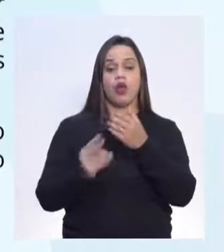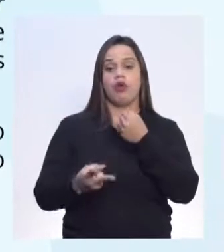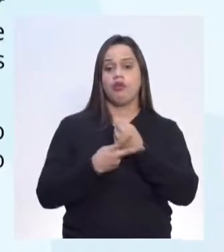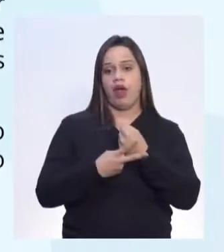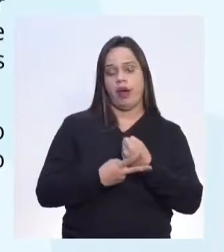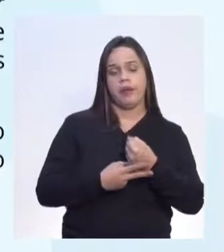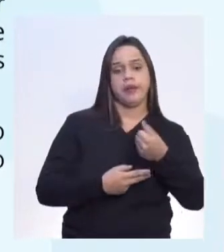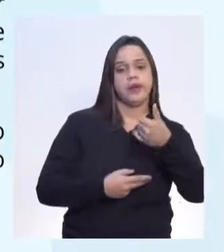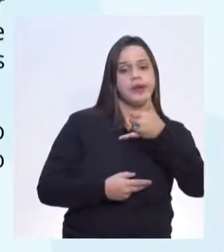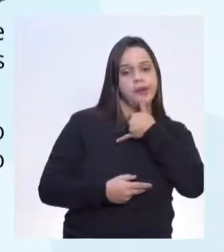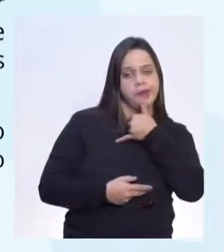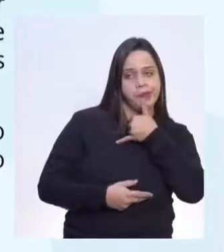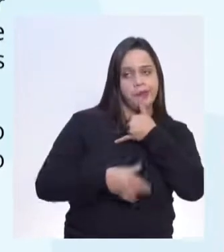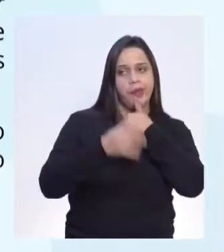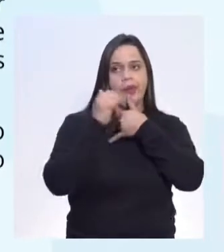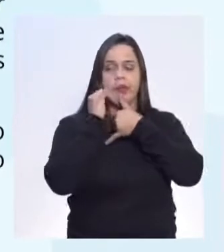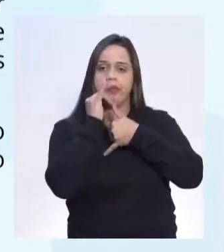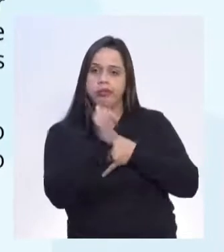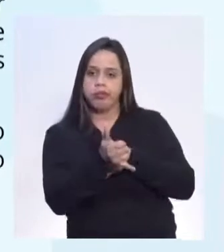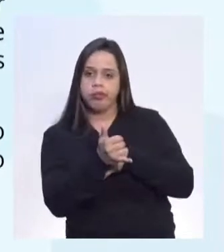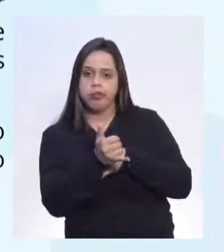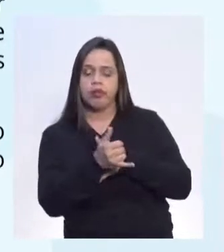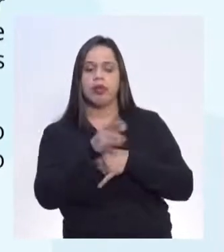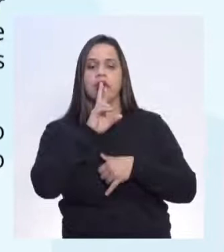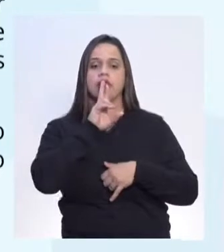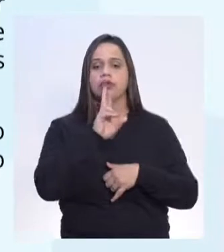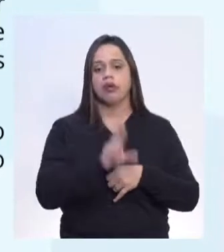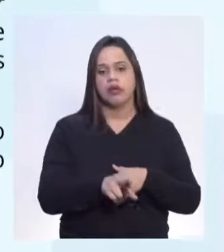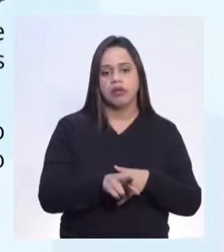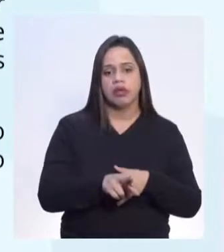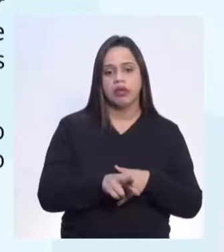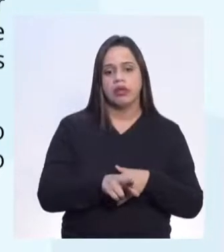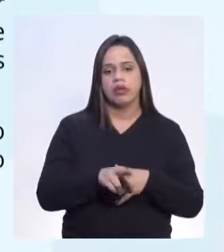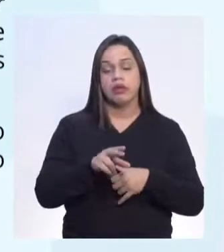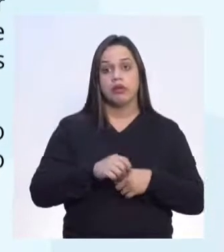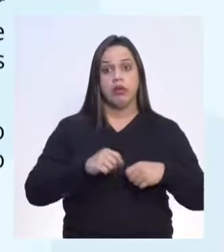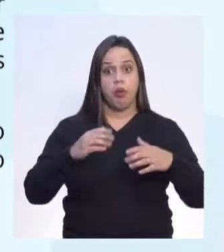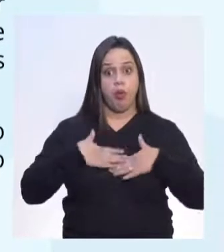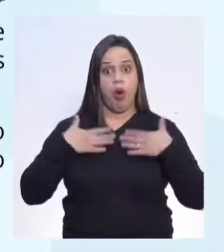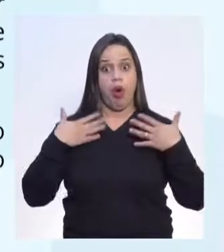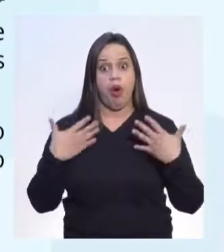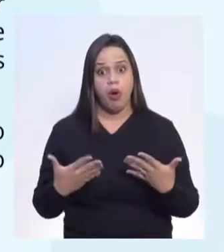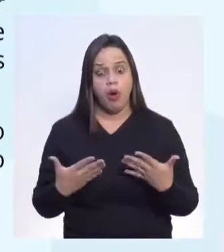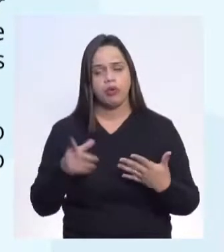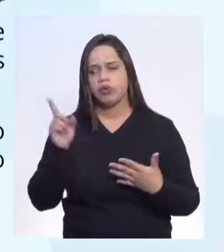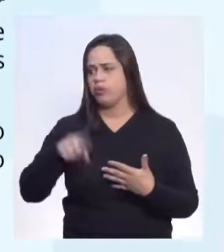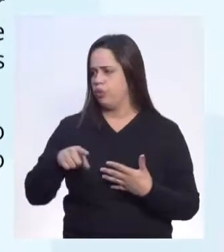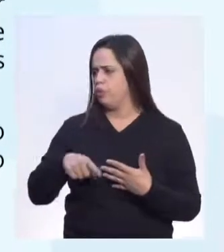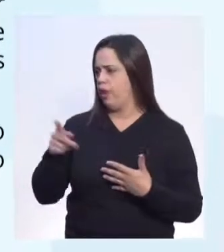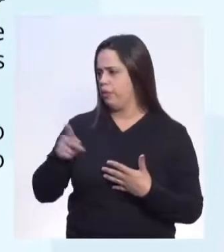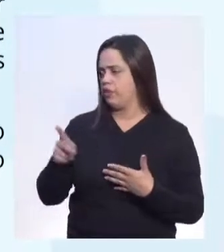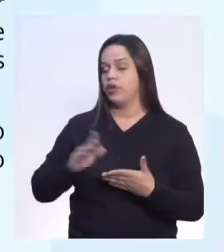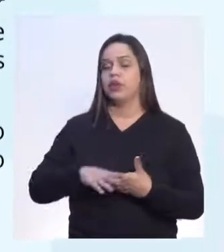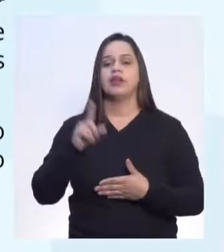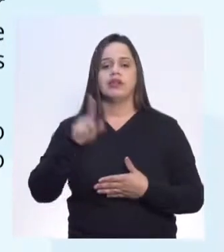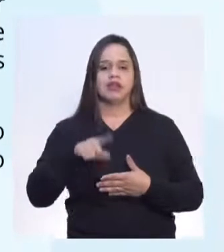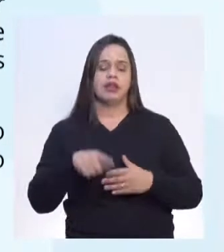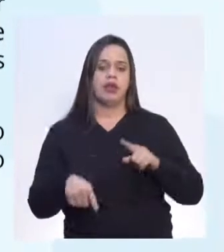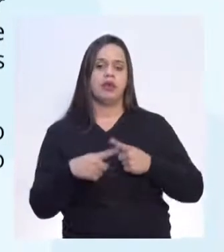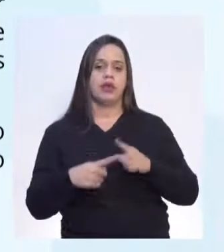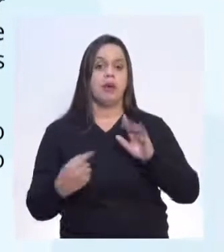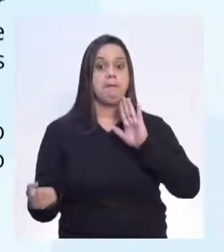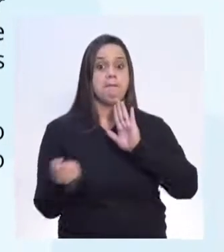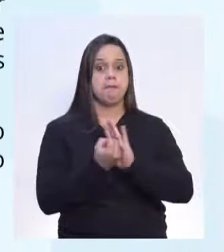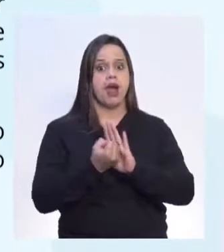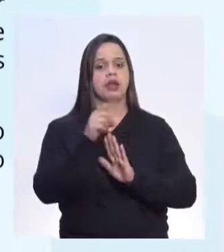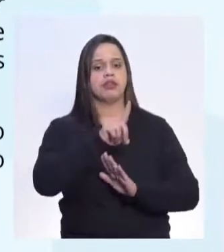Lamentou, disse, respondeu, se espantou. Não é, Andréia? Que é o que marca aí o discurso